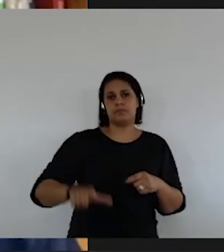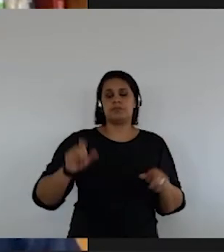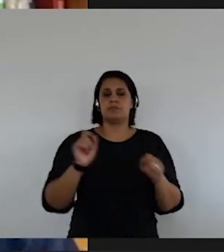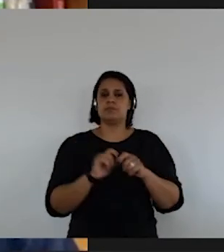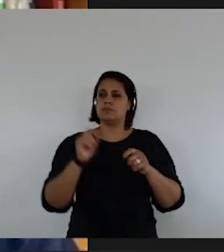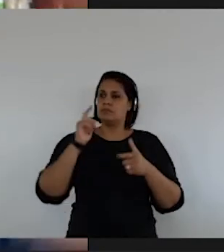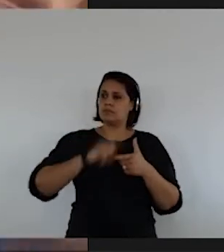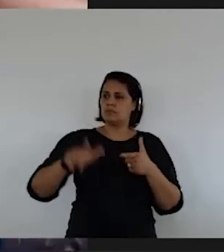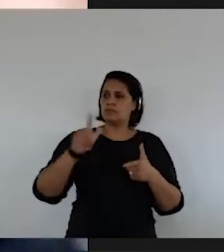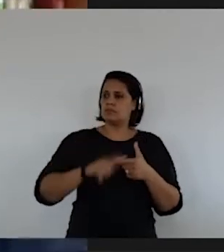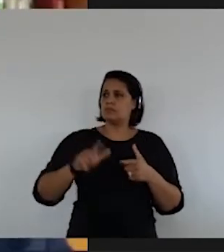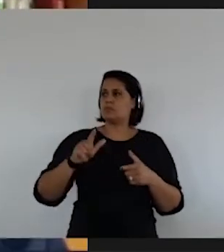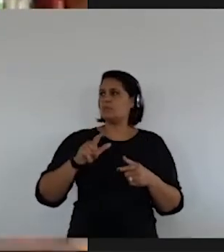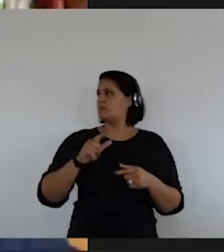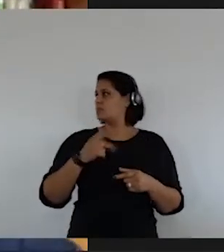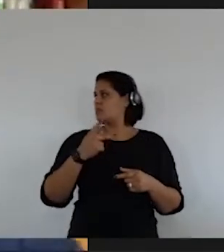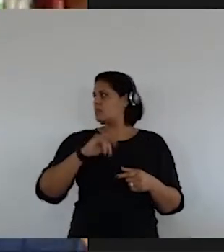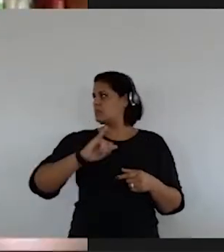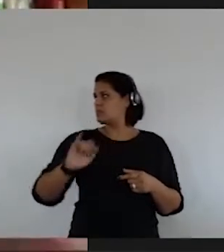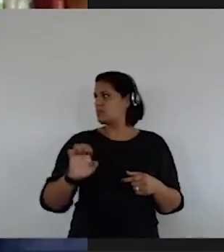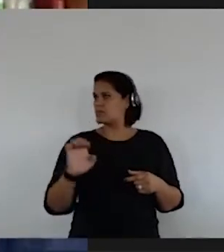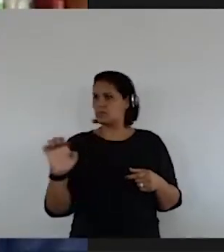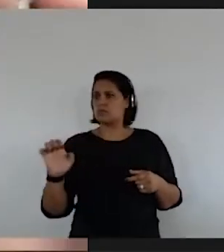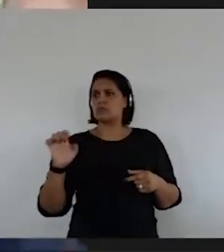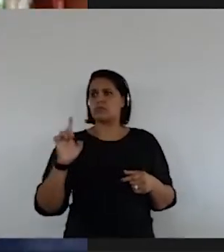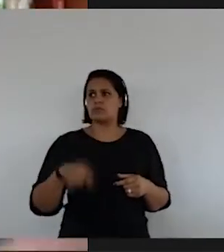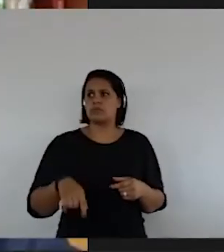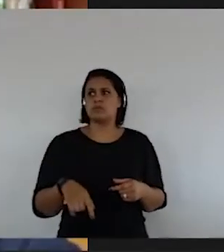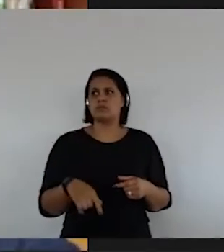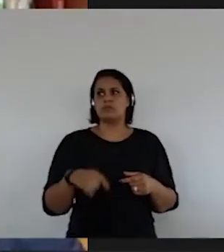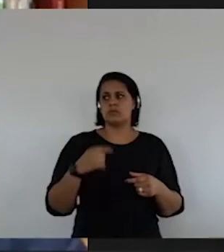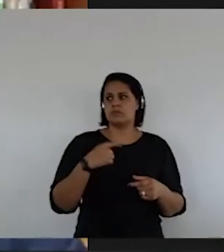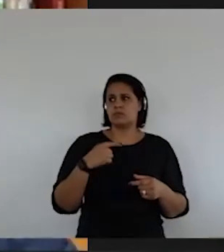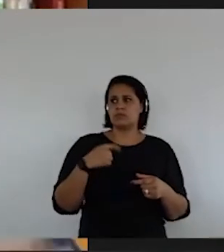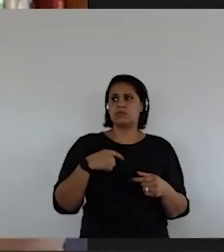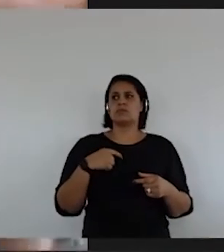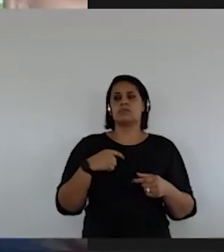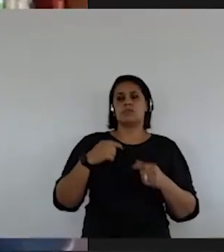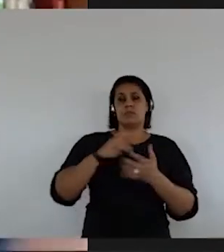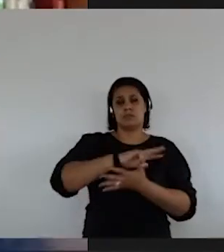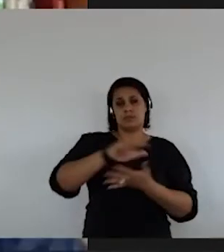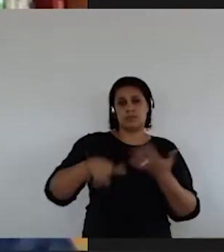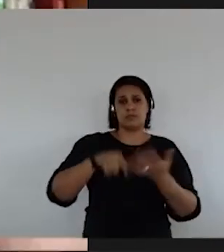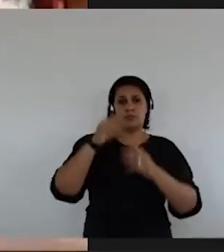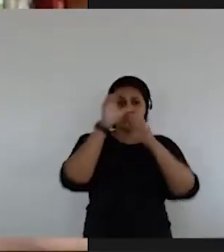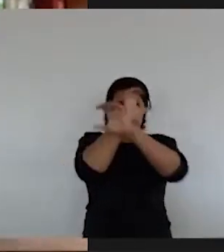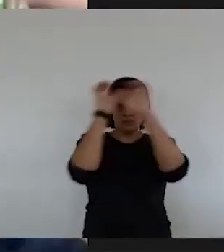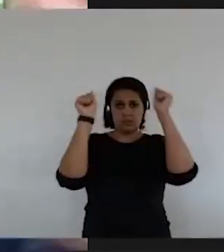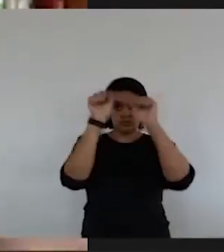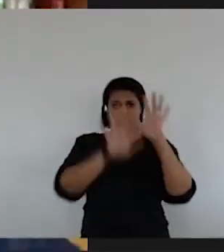circunda o processo eletrônico, com diversas plataformas, diversos tribunais da federação implementando